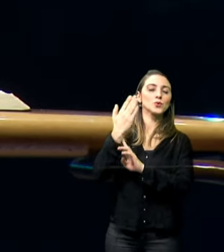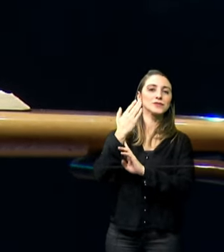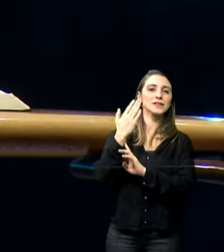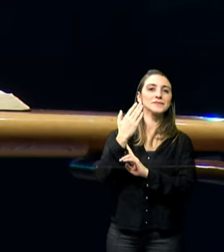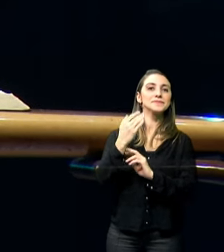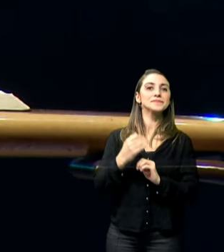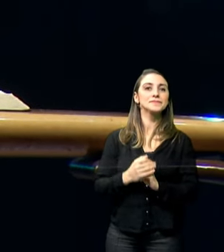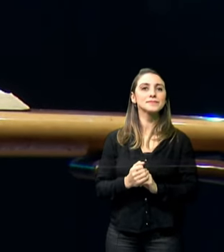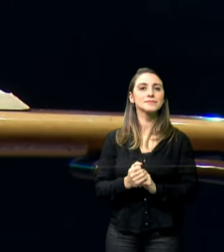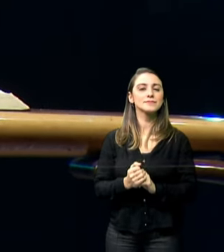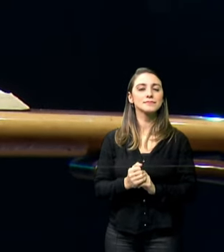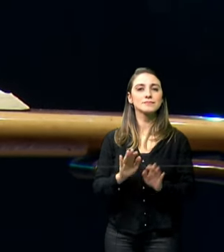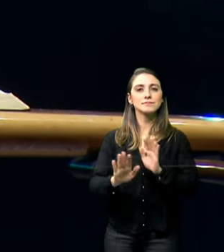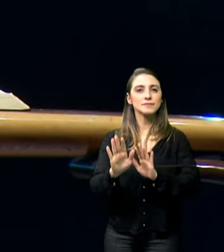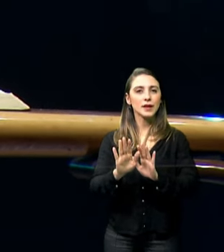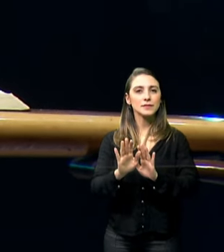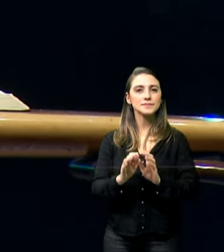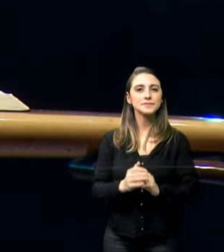na Bíblia.